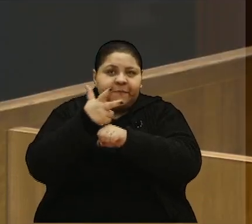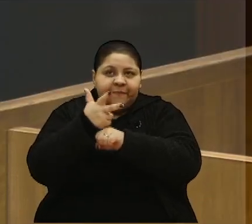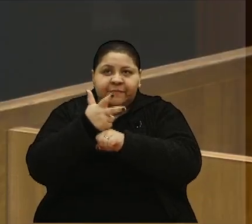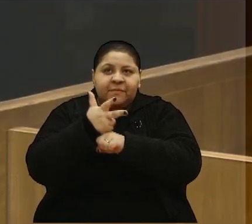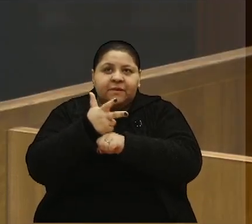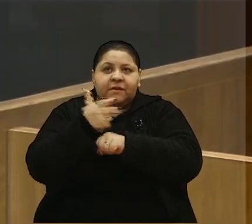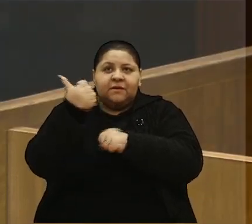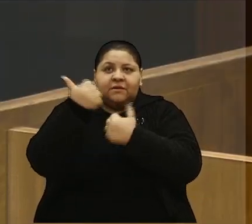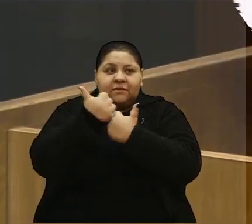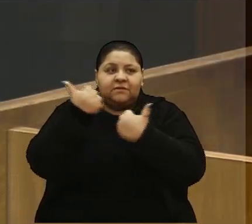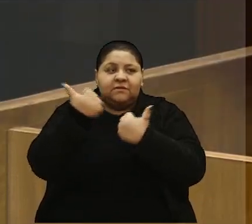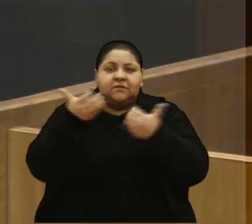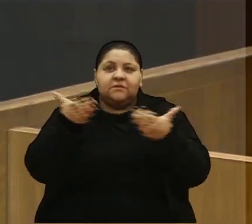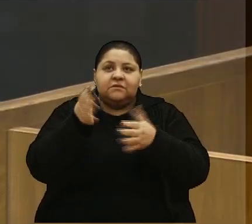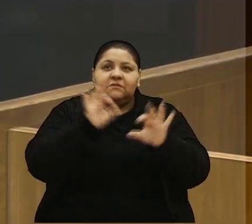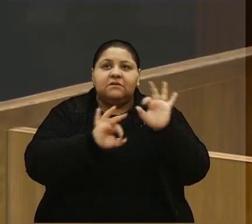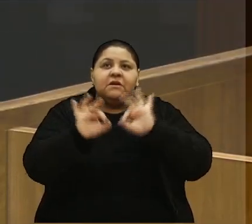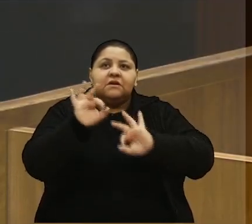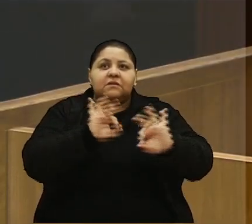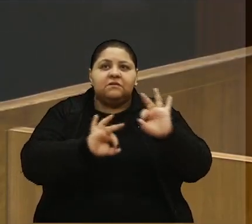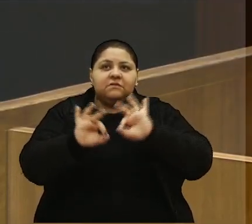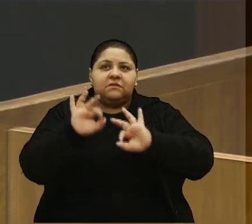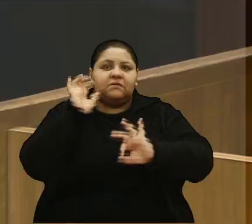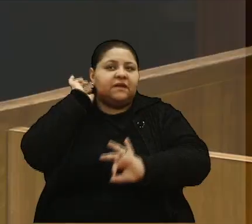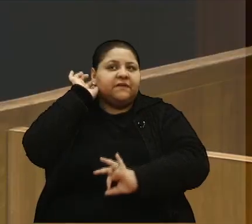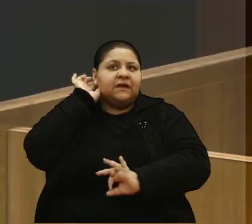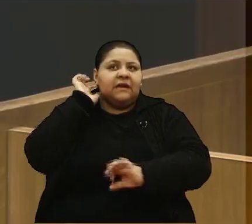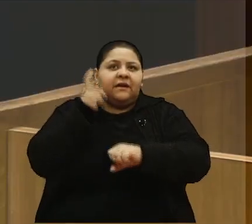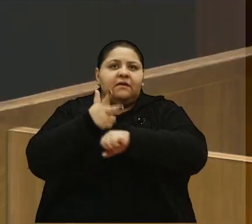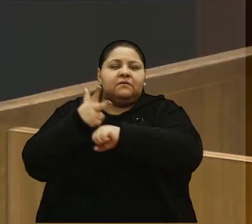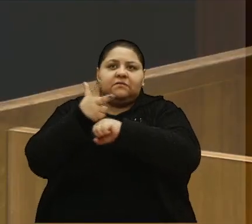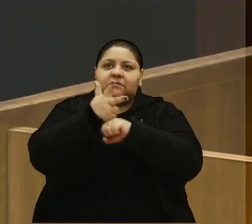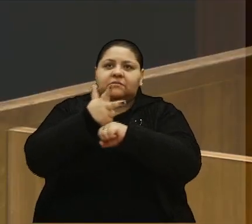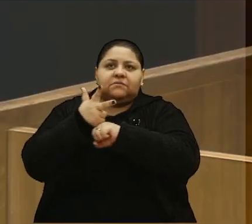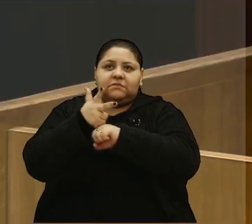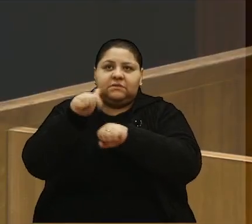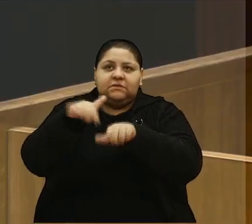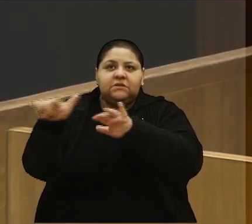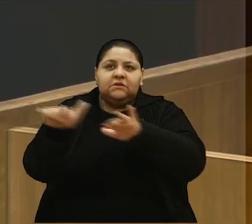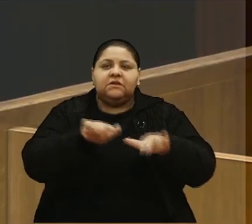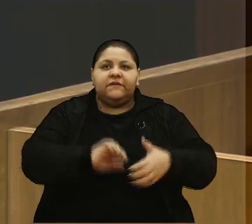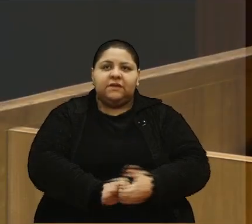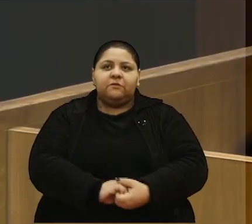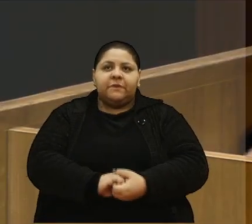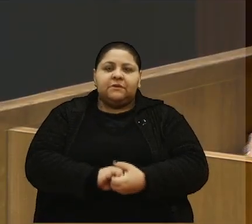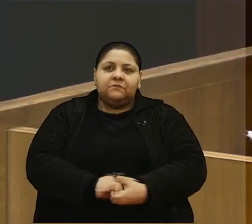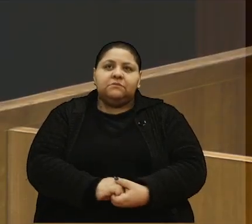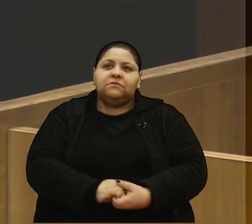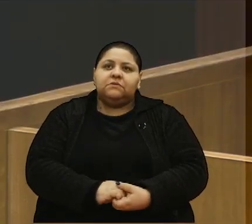já está em QAP aí, acho. Pode botar o vídeo. O que repercutiu essa semana aí?